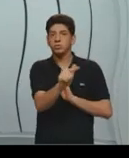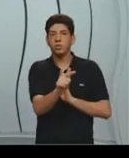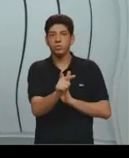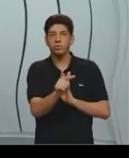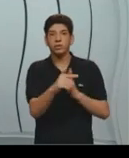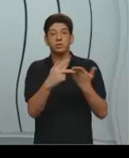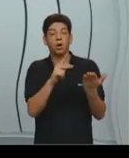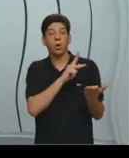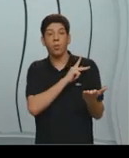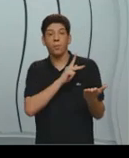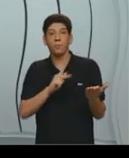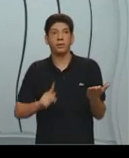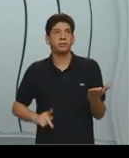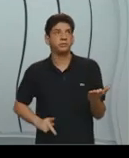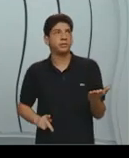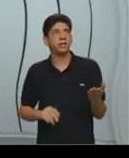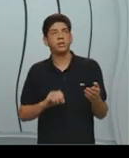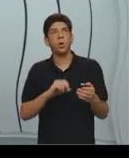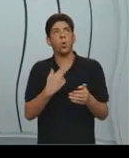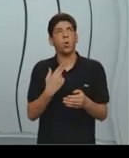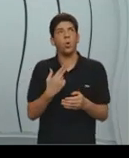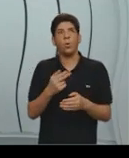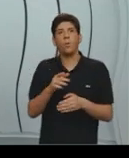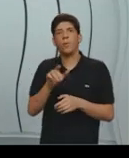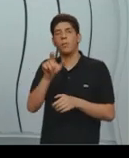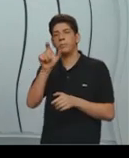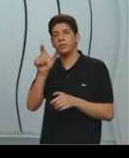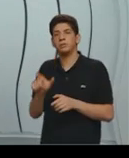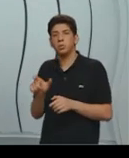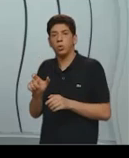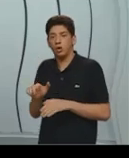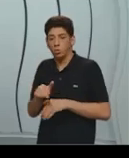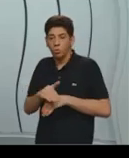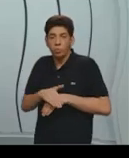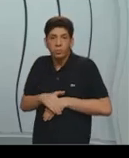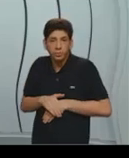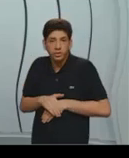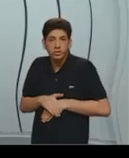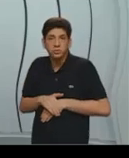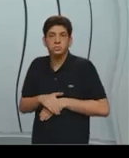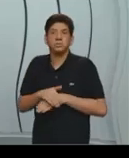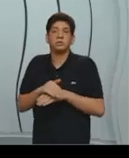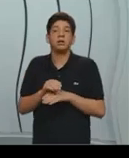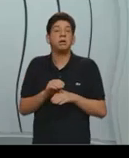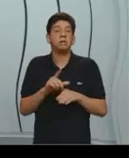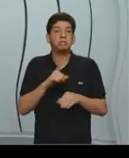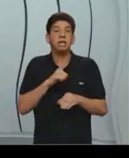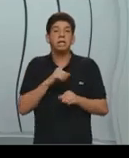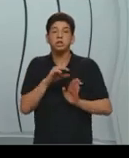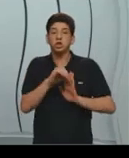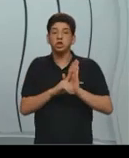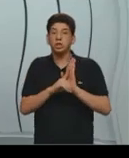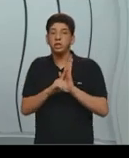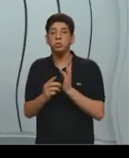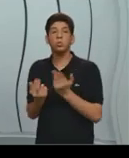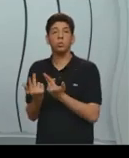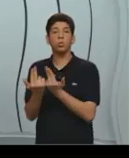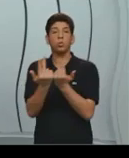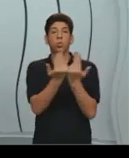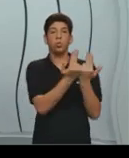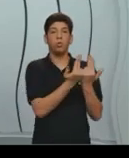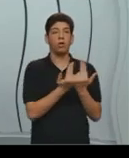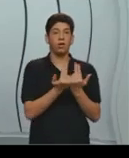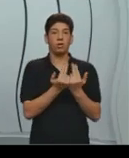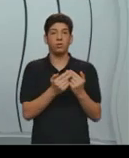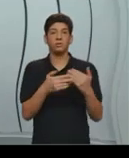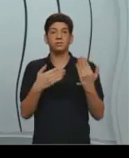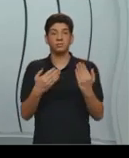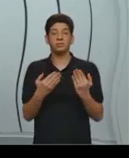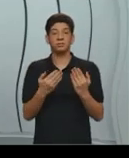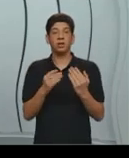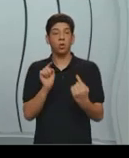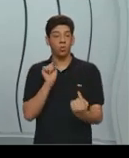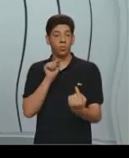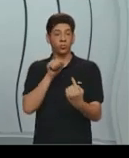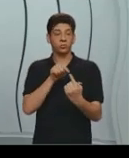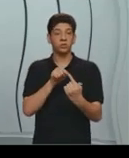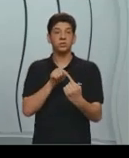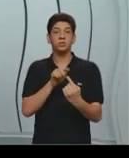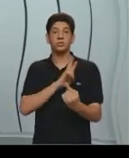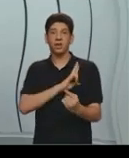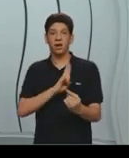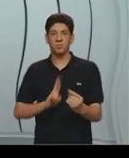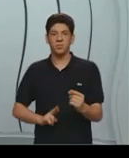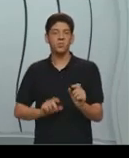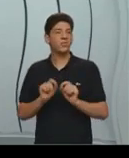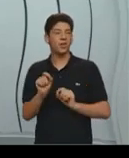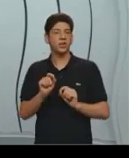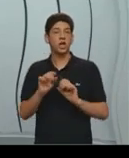dentro da sociedade, que inclusive não teve muitos acessos, ela tem os mesmos direitos. A lógica da República é essa, não tem ninguém